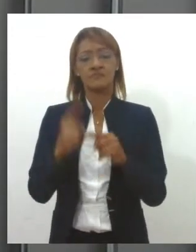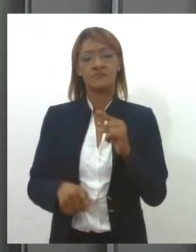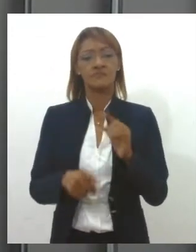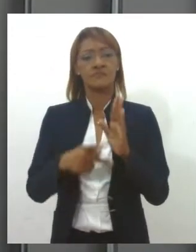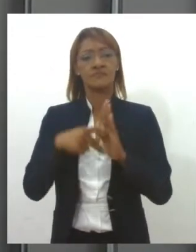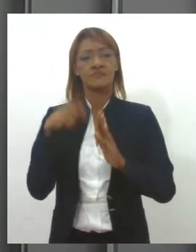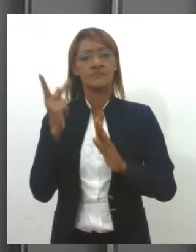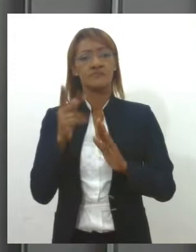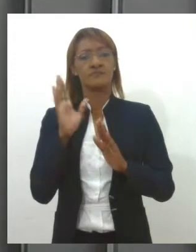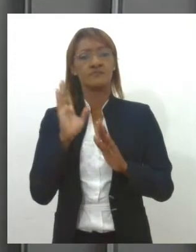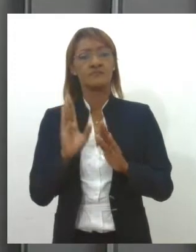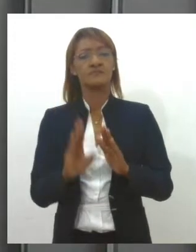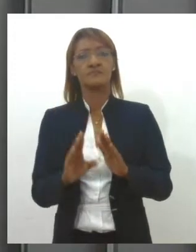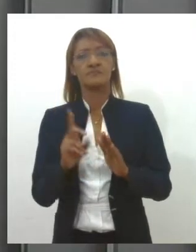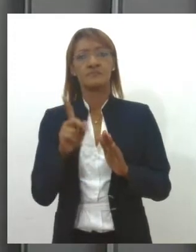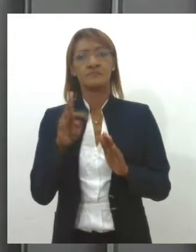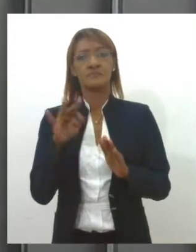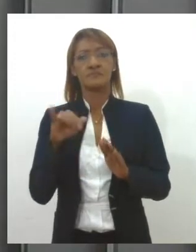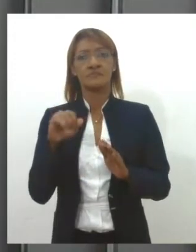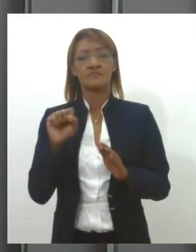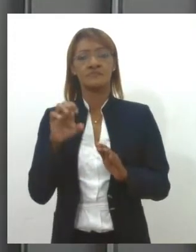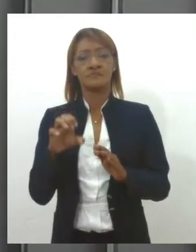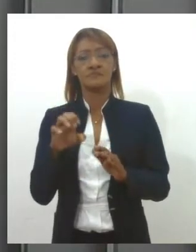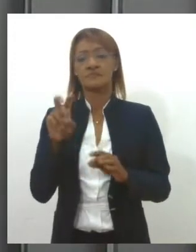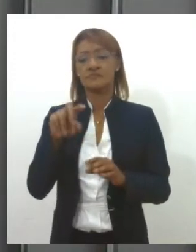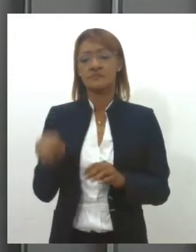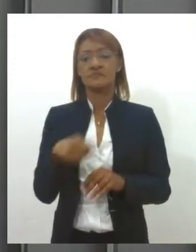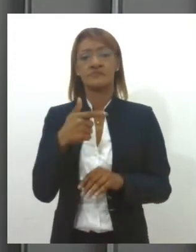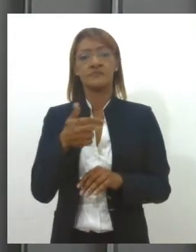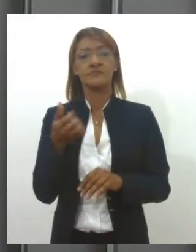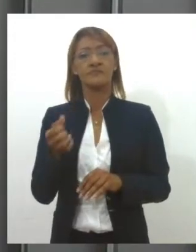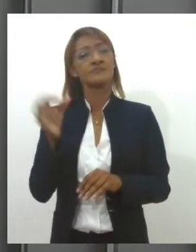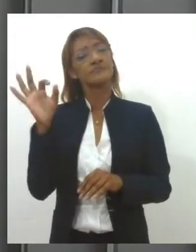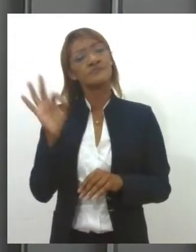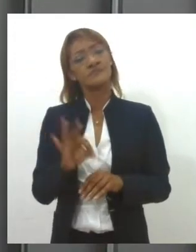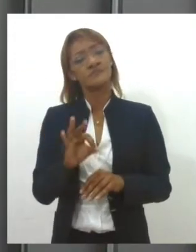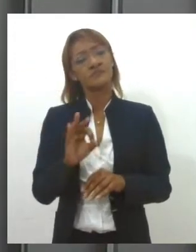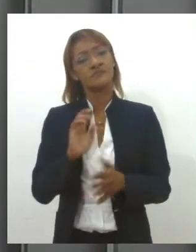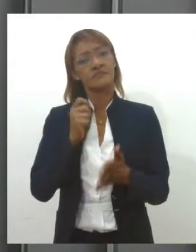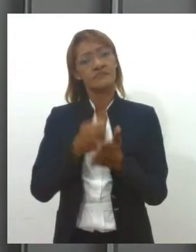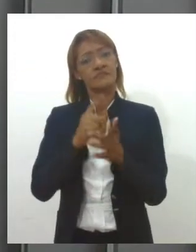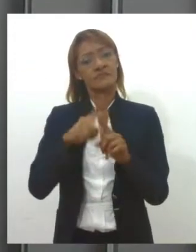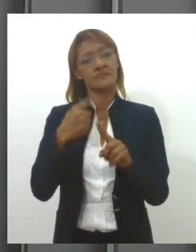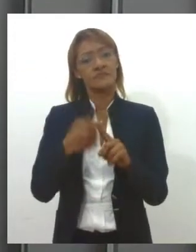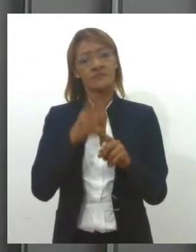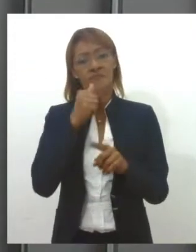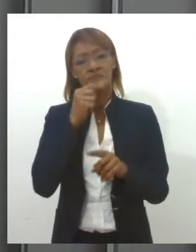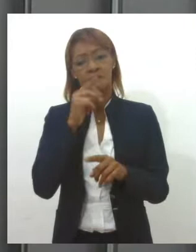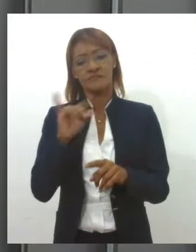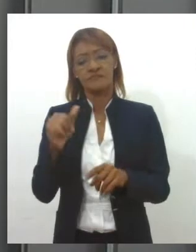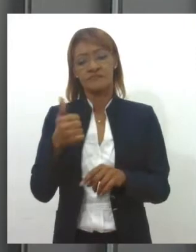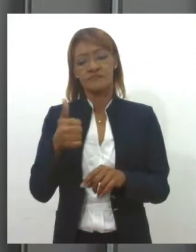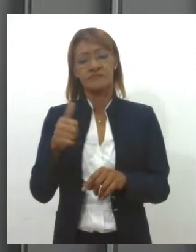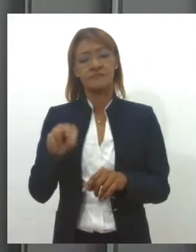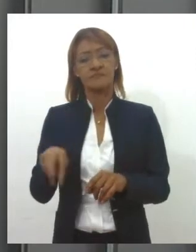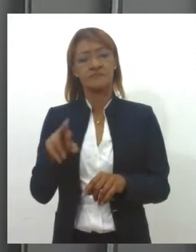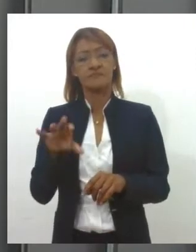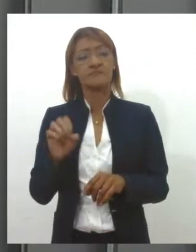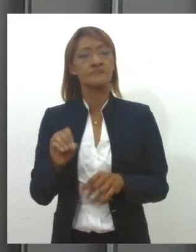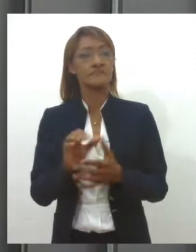da greve que autoriza o aumento de 5,26 por cento na tarifa de água a partir do dia primeiro de março